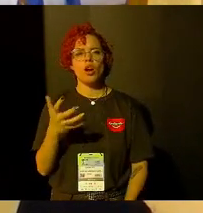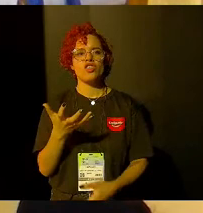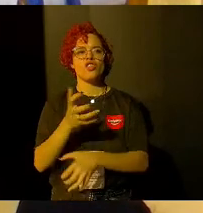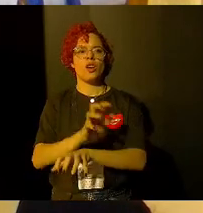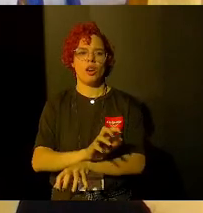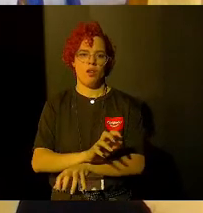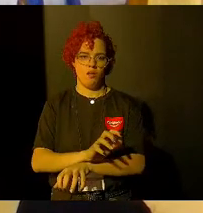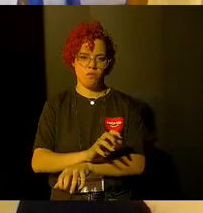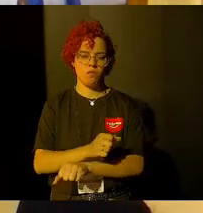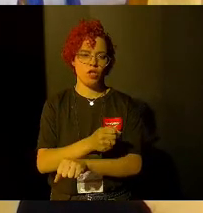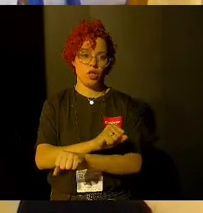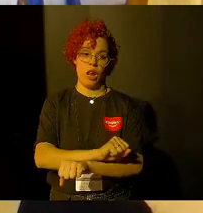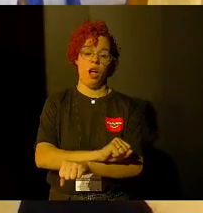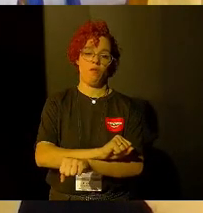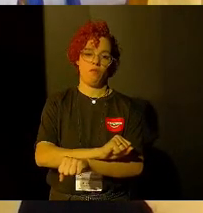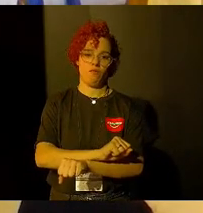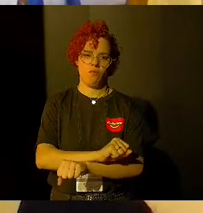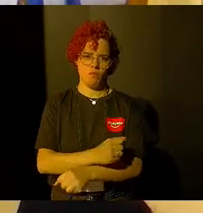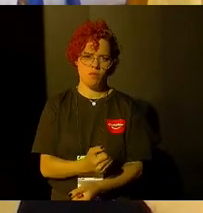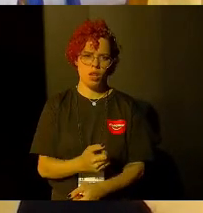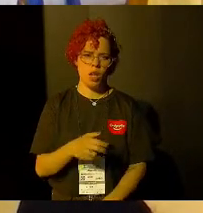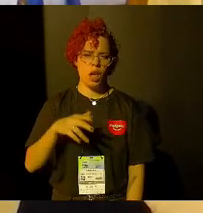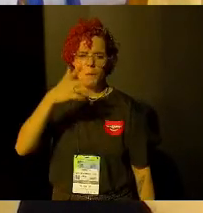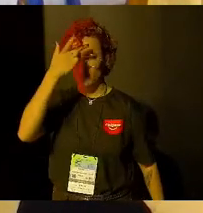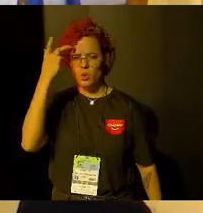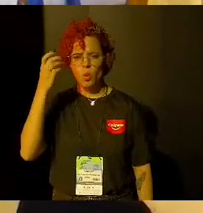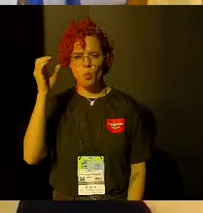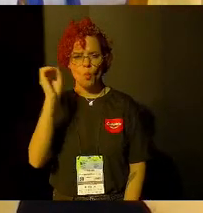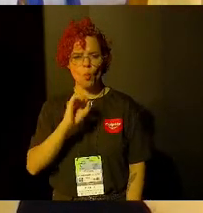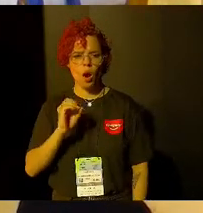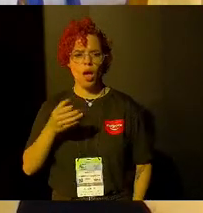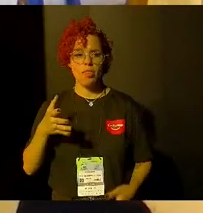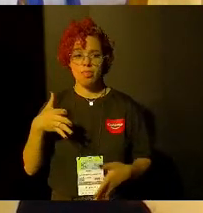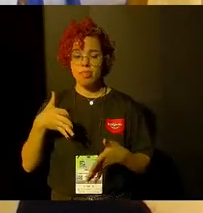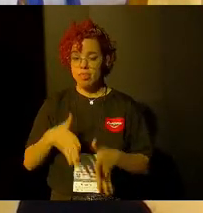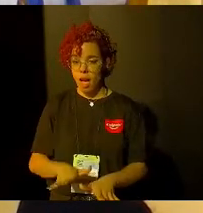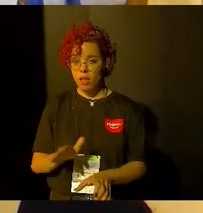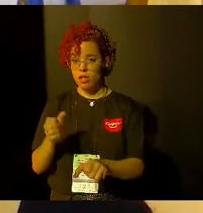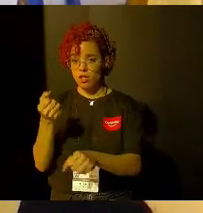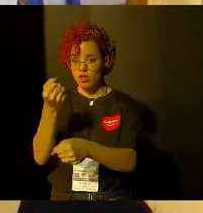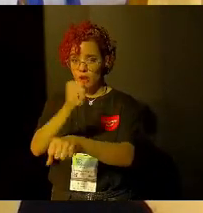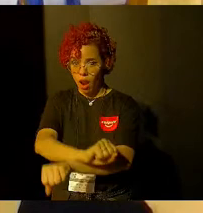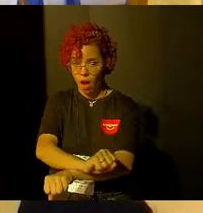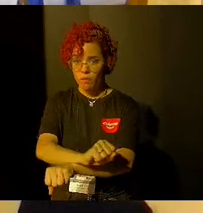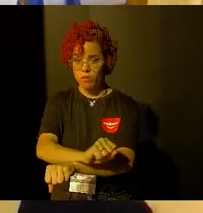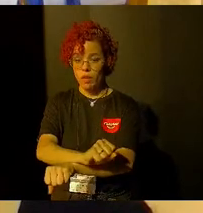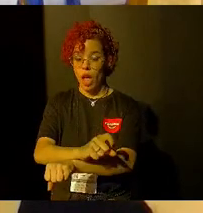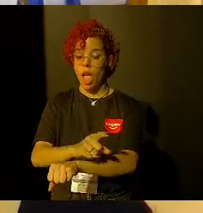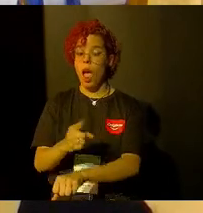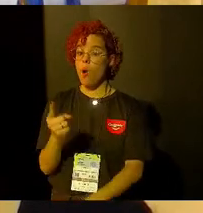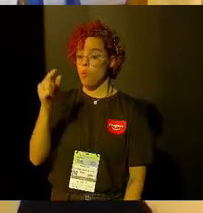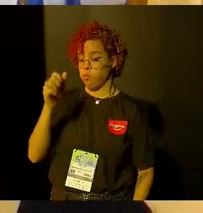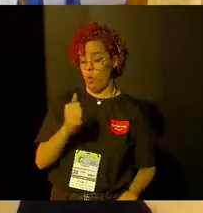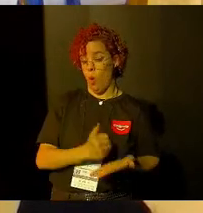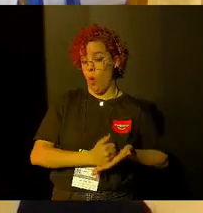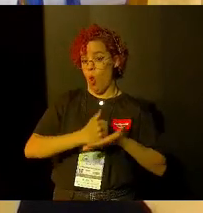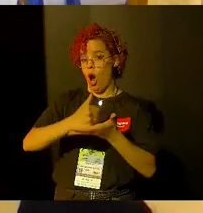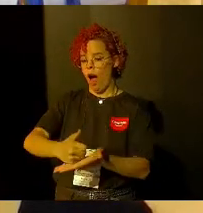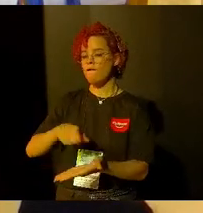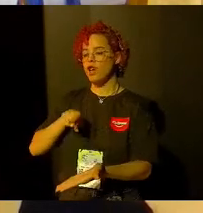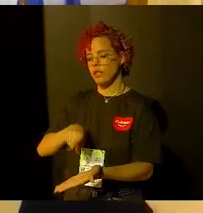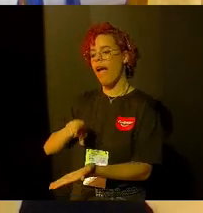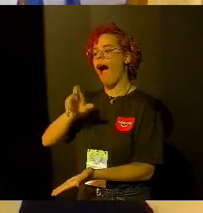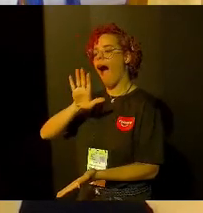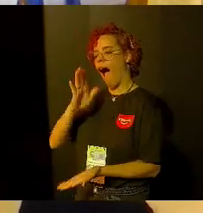não abandonar a palavra escravo porque ninguém nasce escravo é colocado na condição de escravizado Então